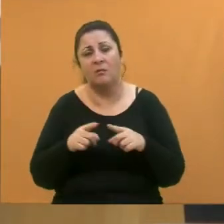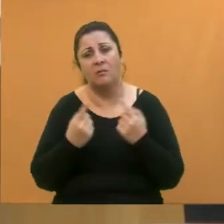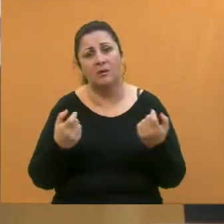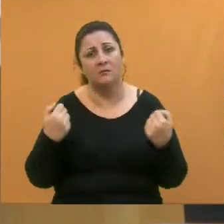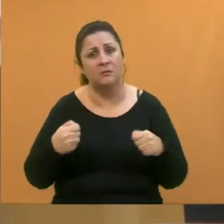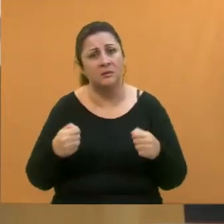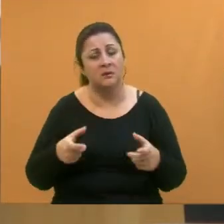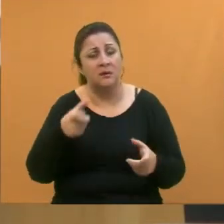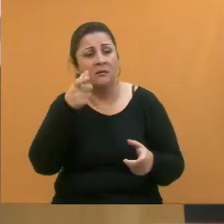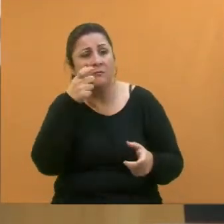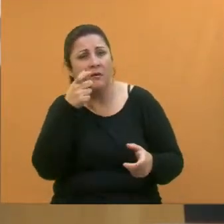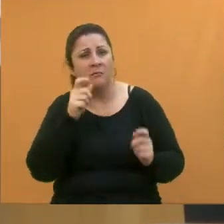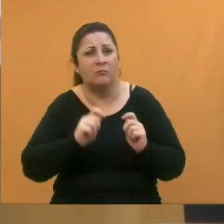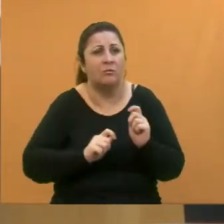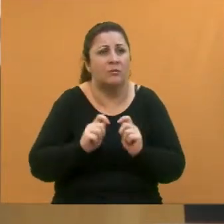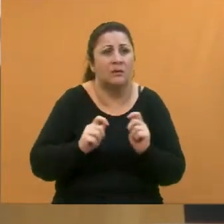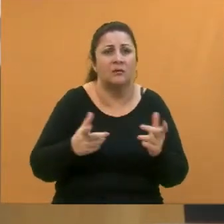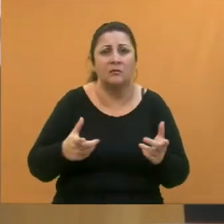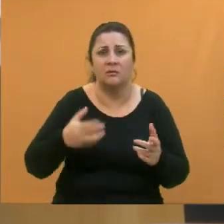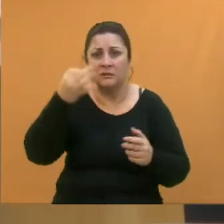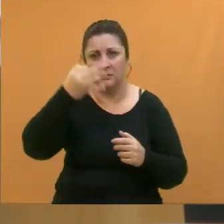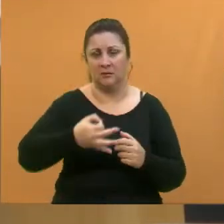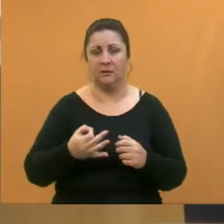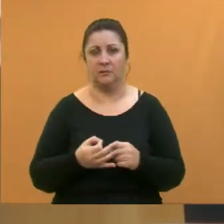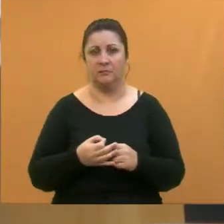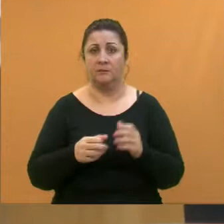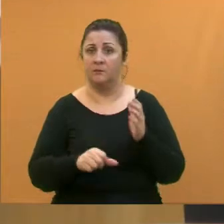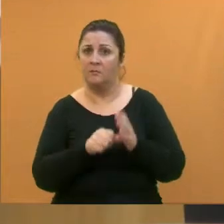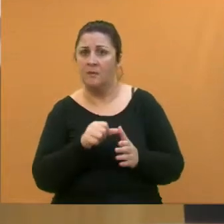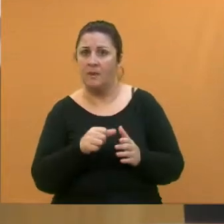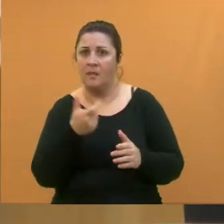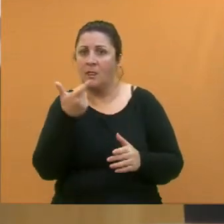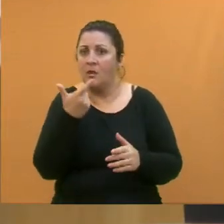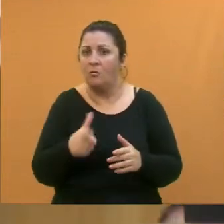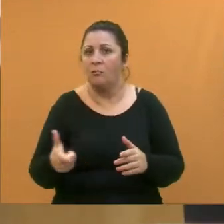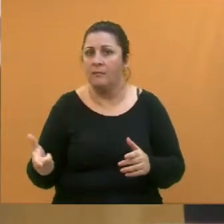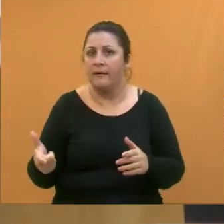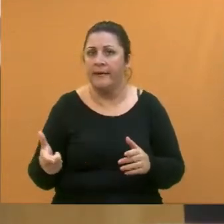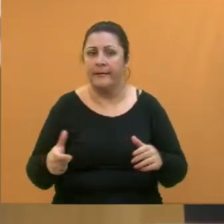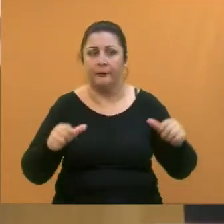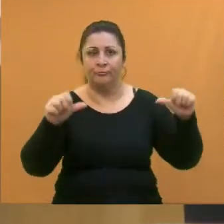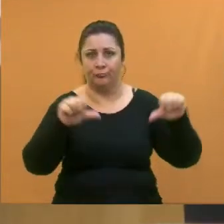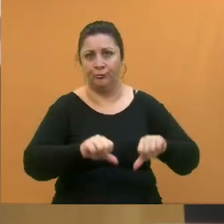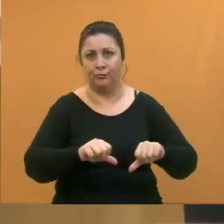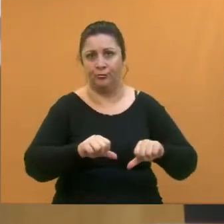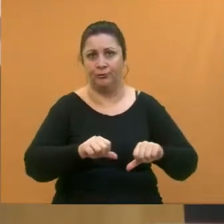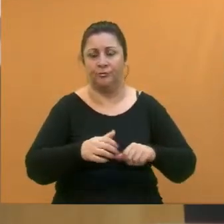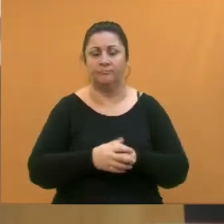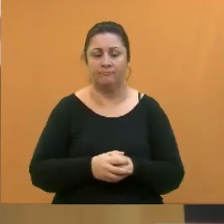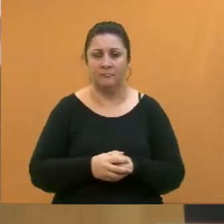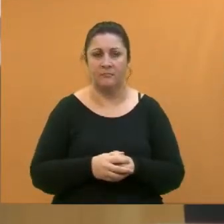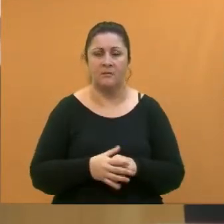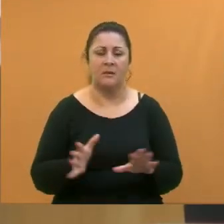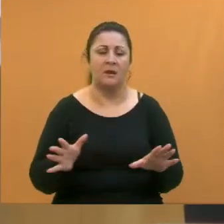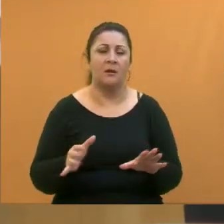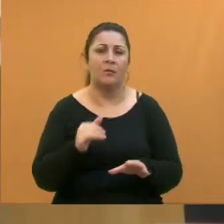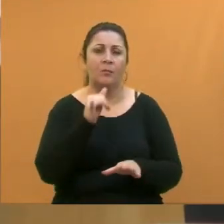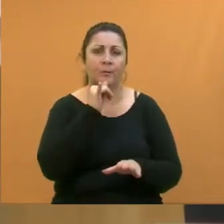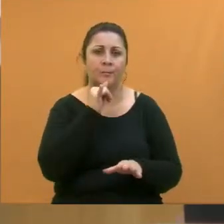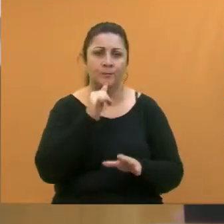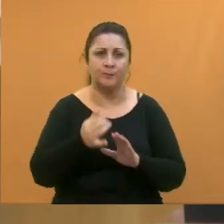precisa encontrar um mecanismo correto, primeiro, para não criar injustiça. Porque eu vou pegar um detalhe aqui,